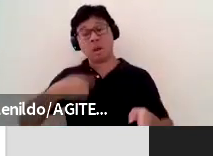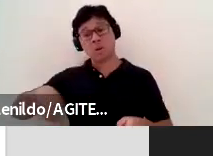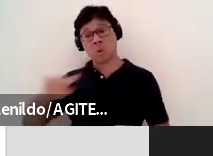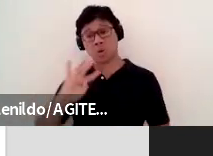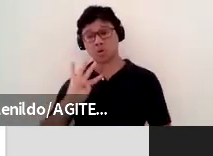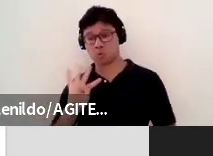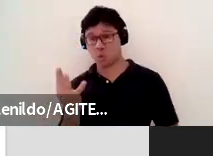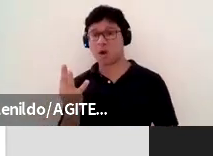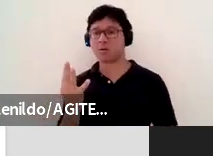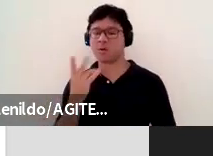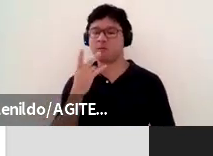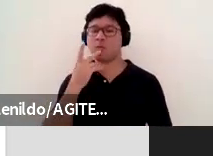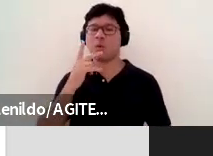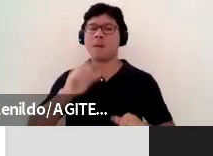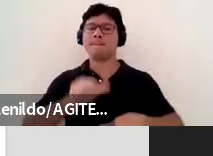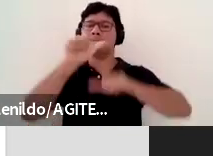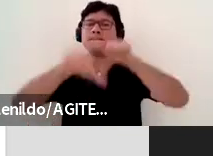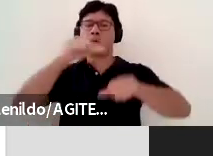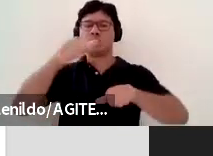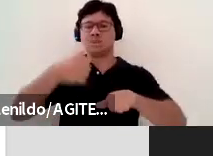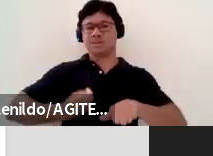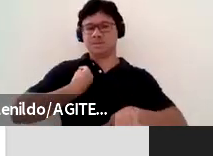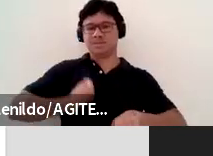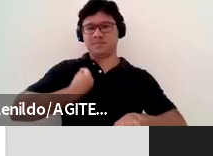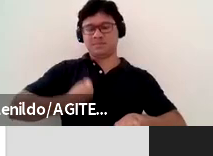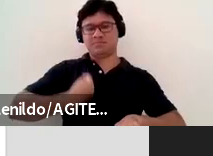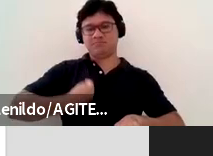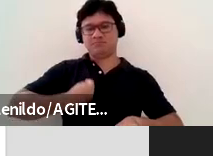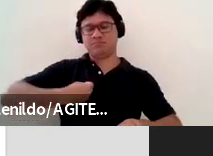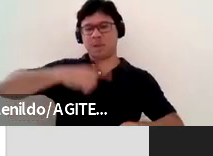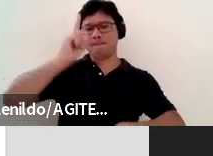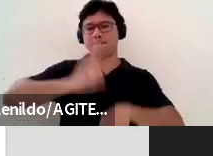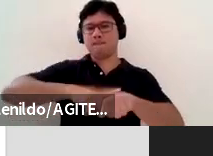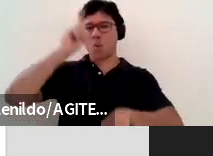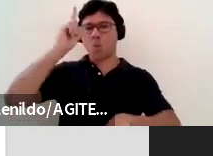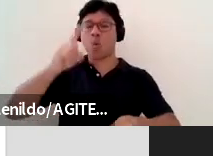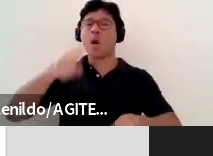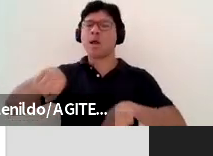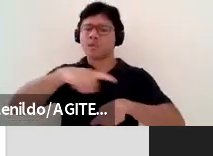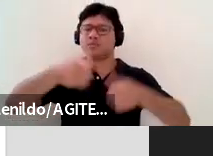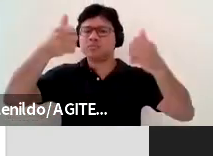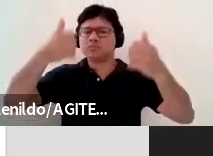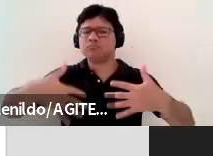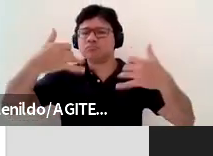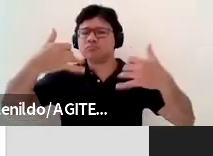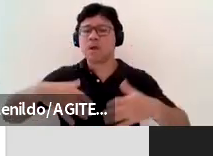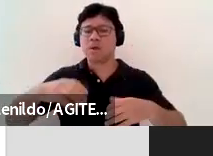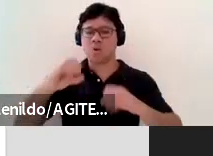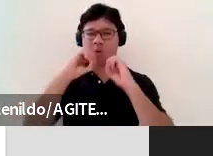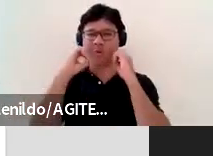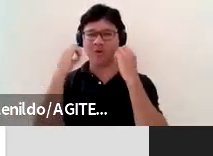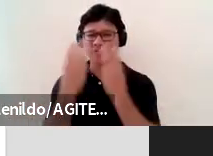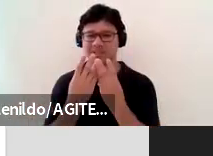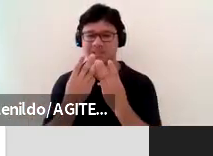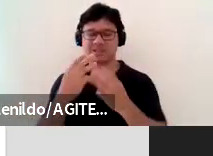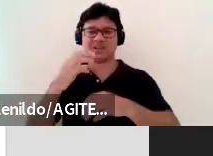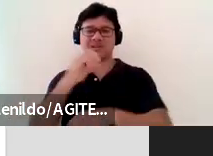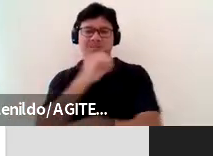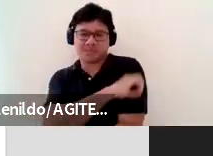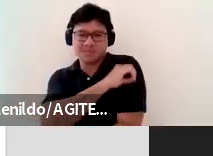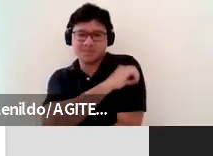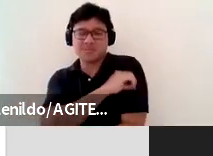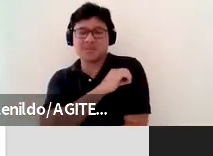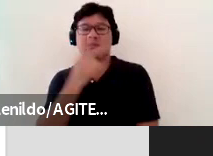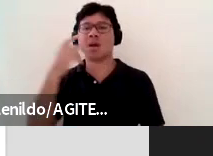um divisor de águas, né? E a gente sempre comenta, né, para quem faz as nossas oficinas, quem já fez, como que essa experiência